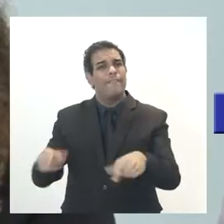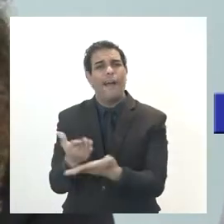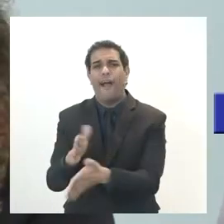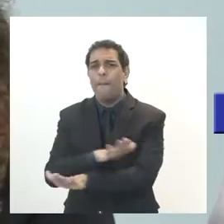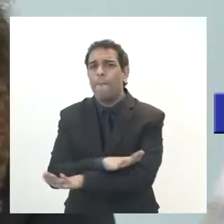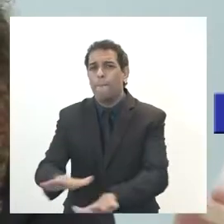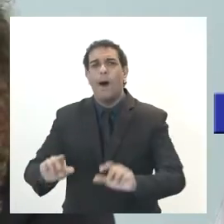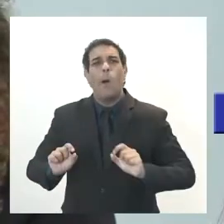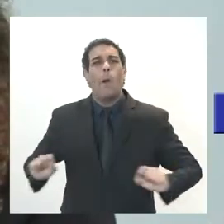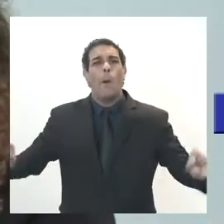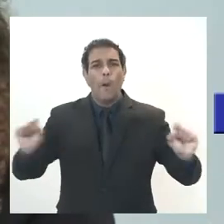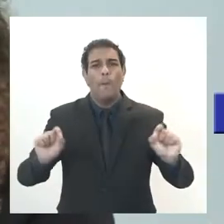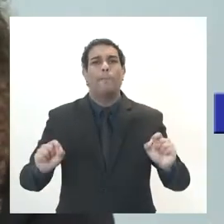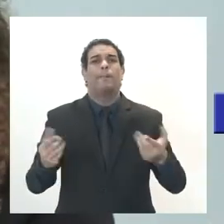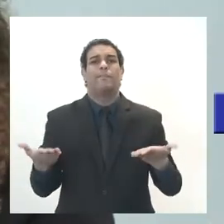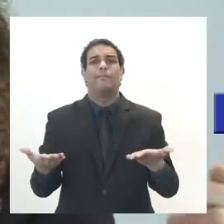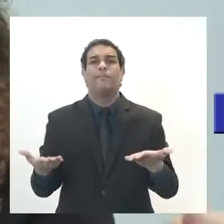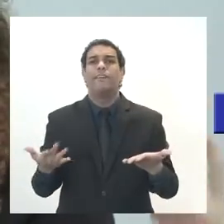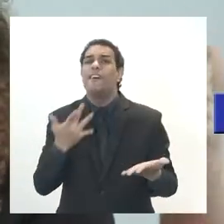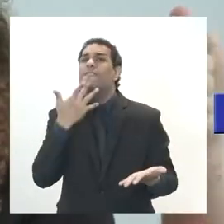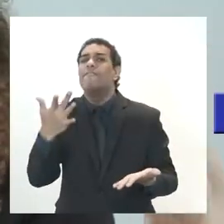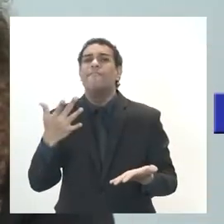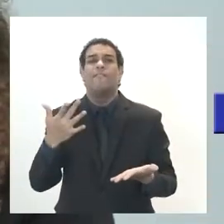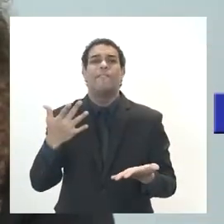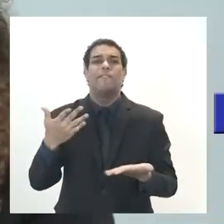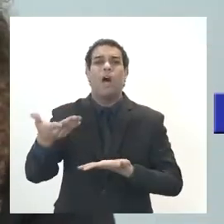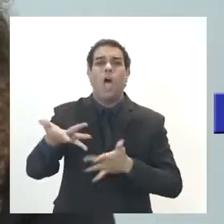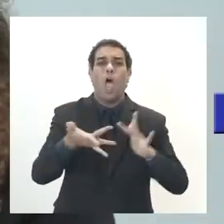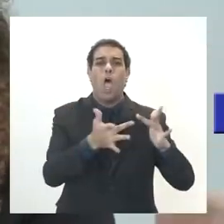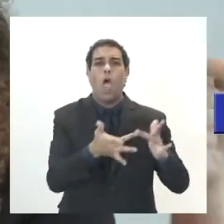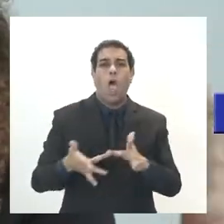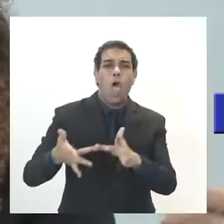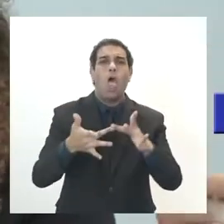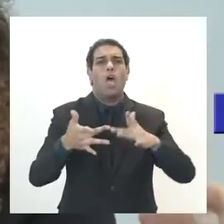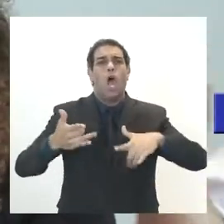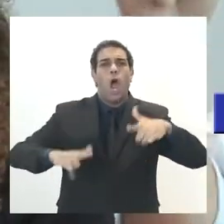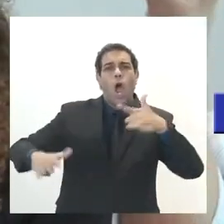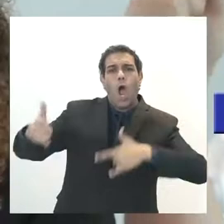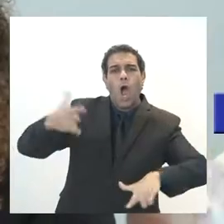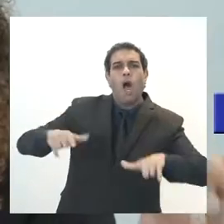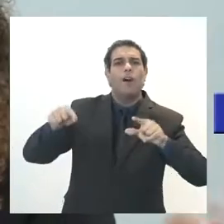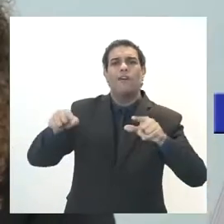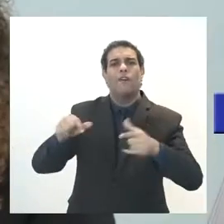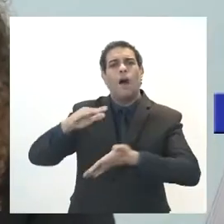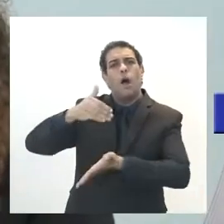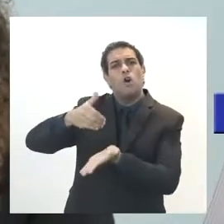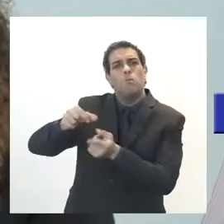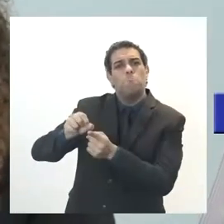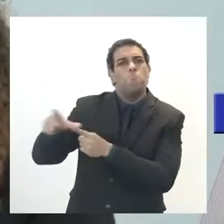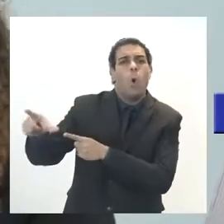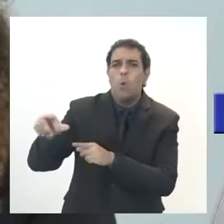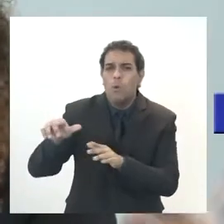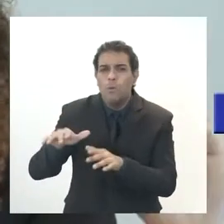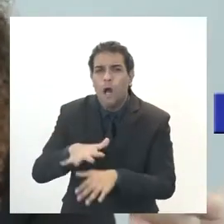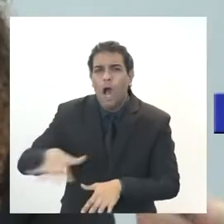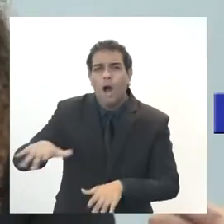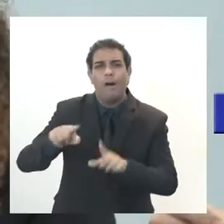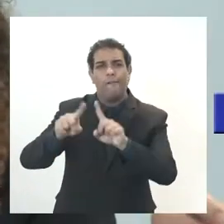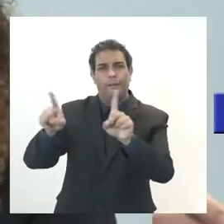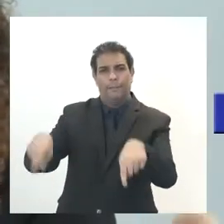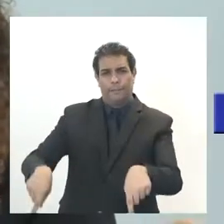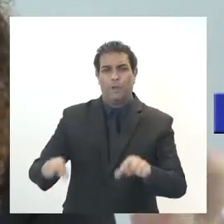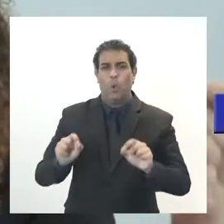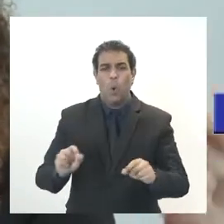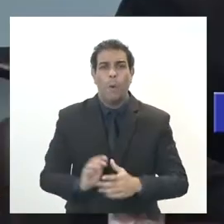é fazer com que o servidor público seja facilmente coagido seja facilmente demitido E com